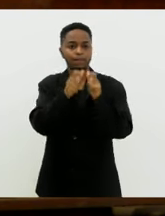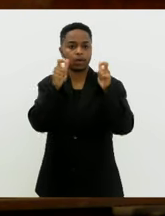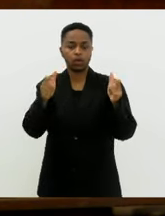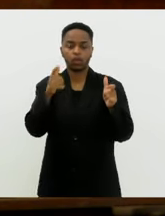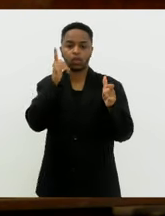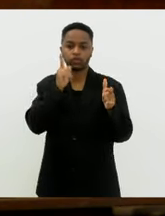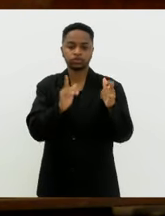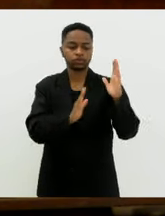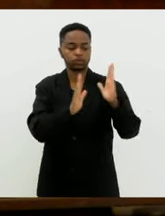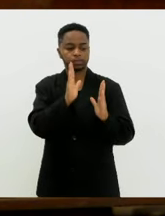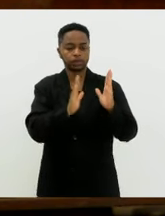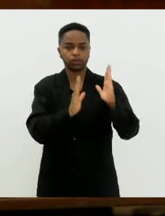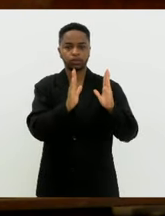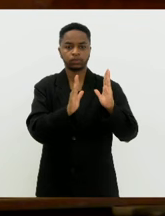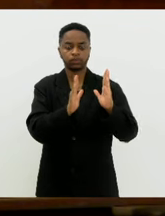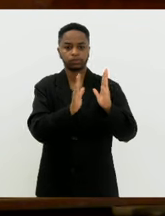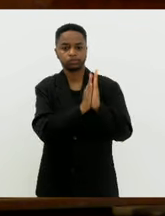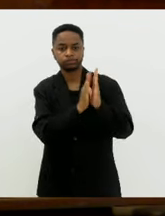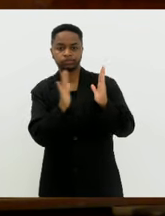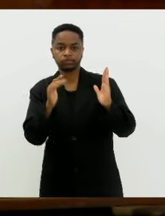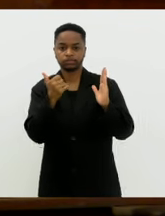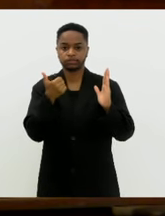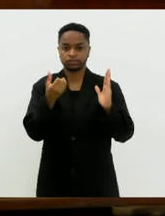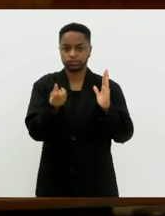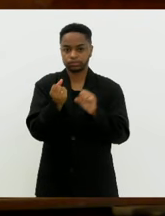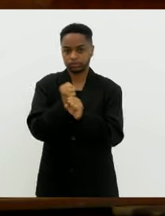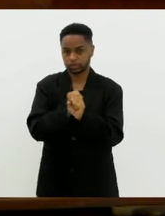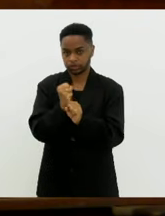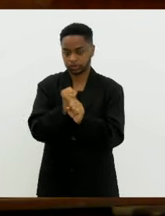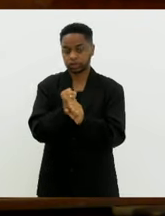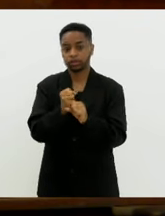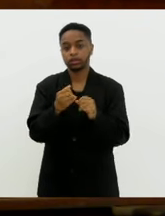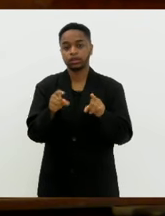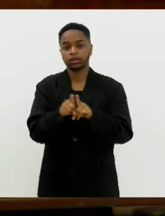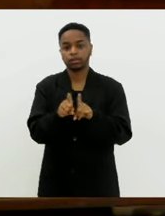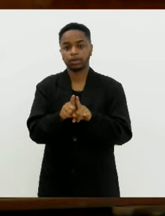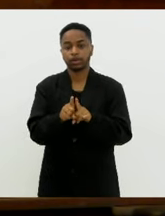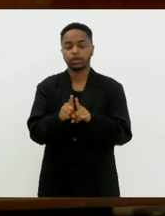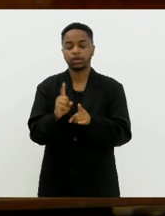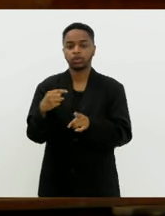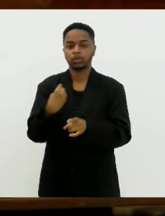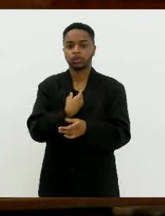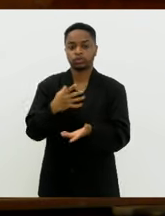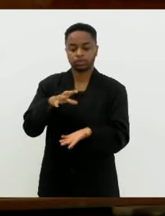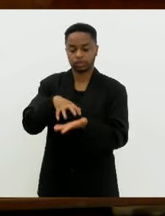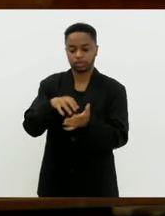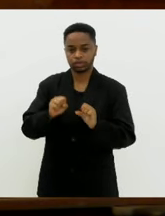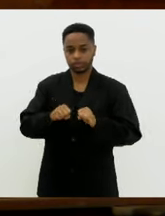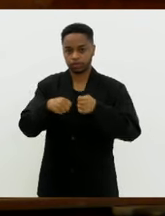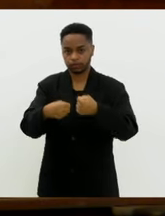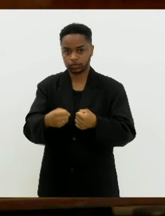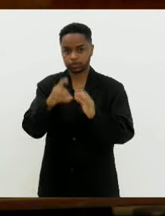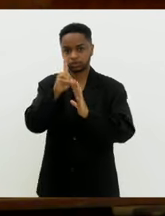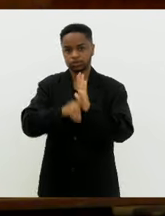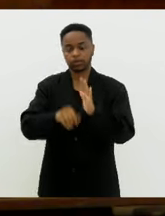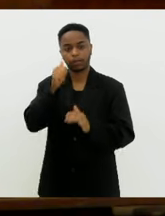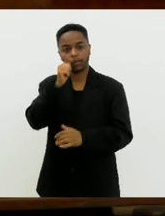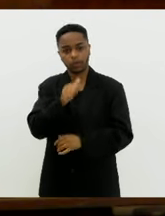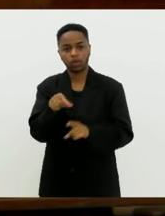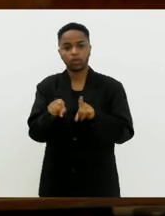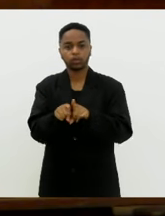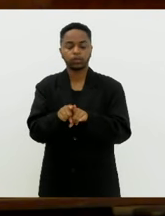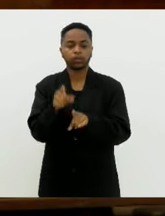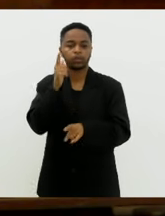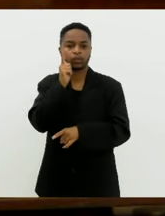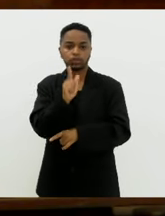anos. Nossas políticas de segurança em defesa das mulheres também nos permitiram alcançar outro dado